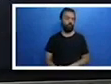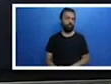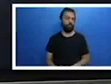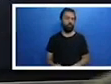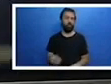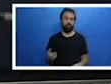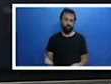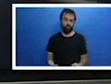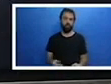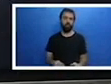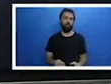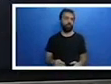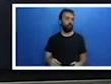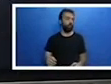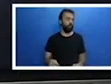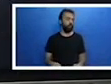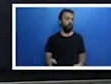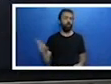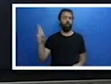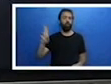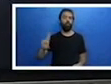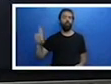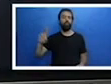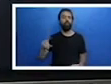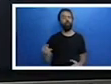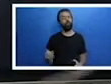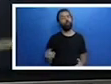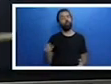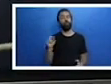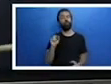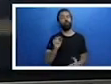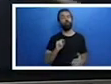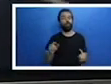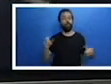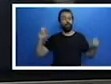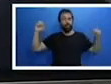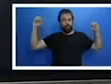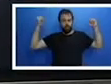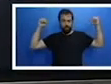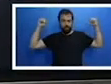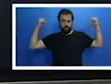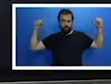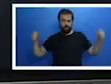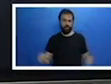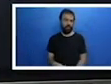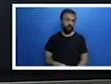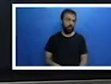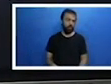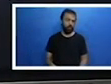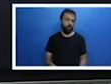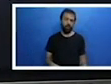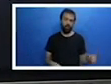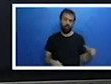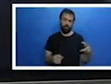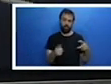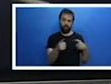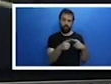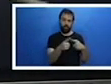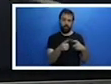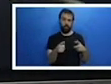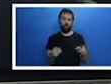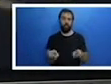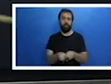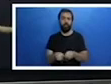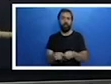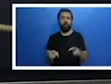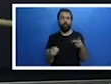Então, quais as capacidades físicas que são envolvidas na prática da ginástica? Tanto na ginástica de competição, como na ginástica de não competição,